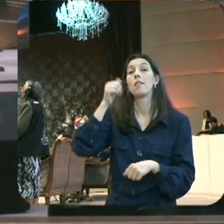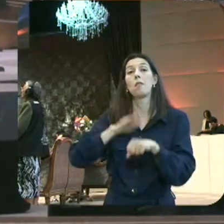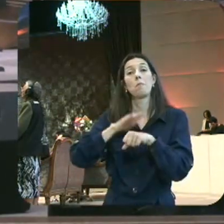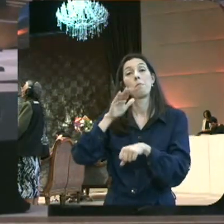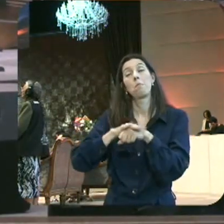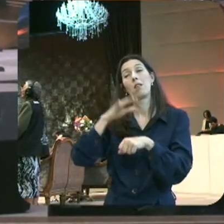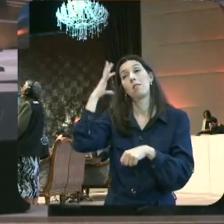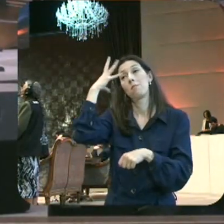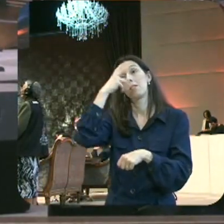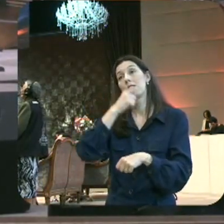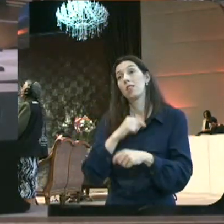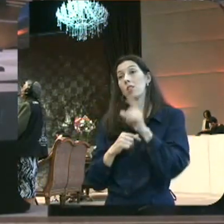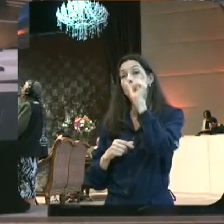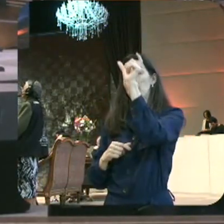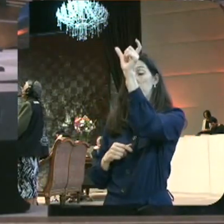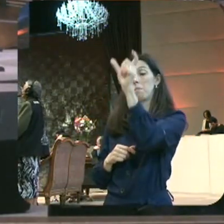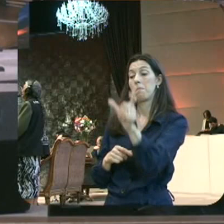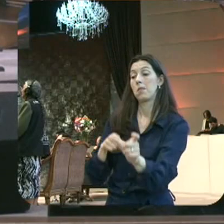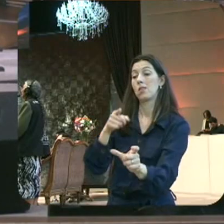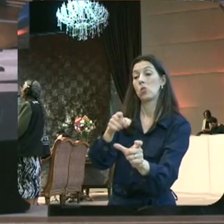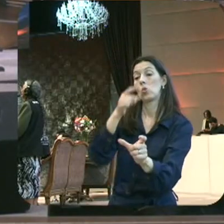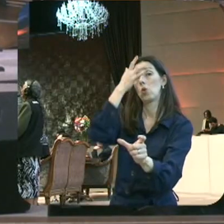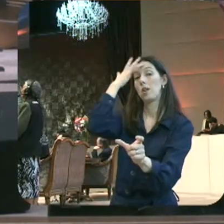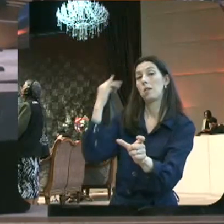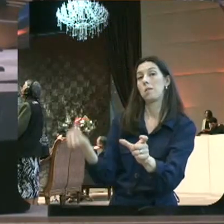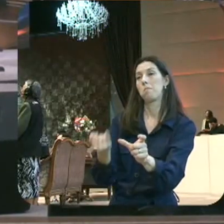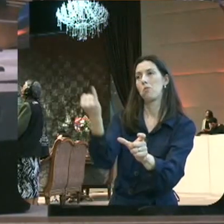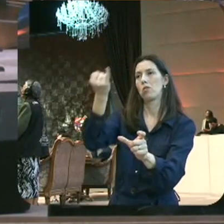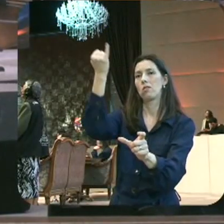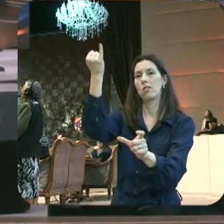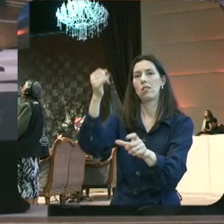mais importante do que Deus,